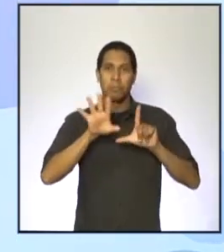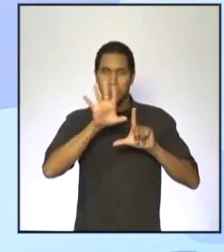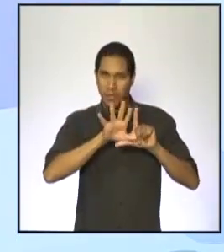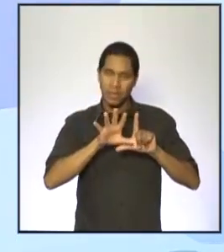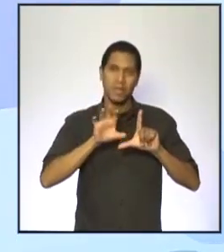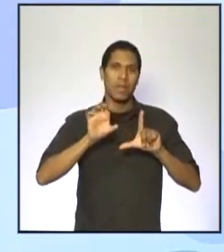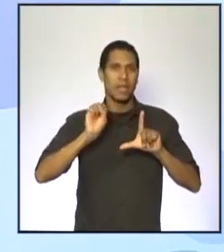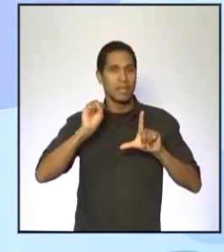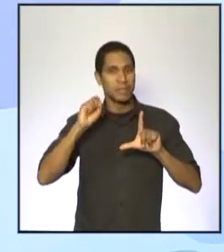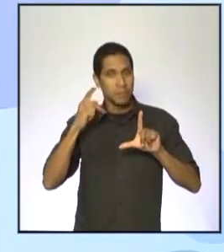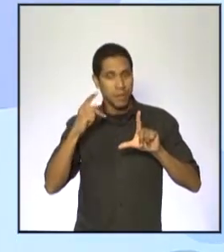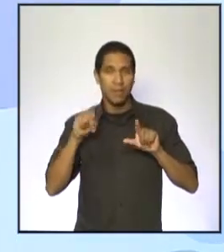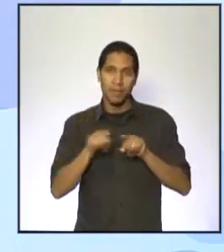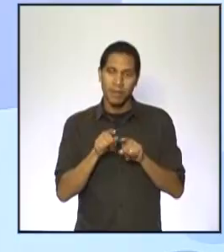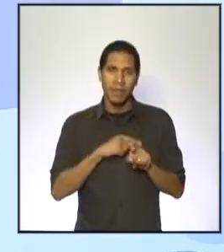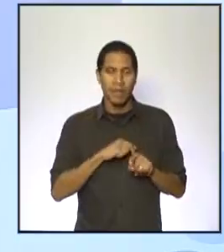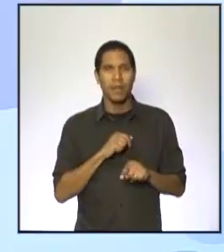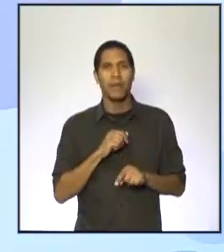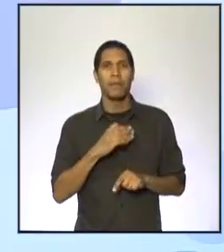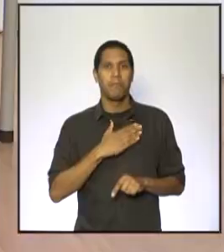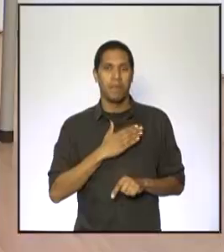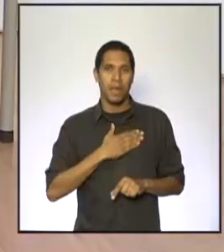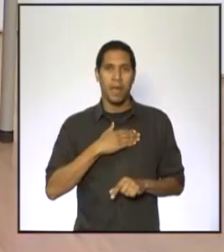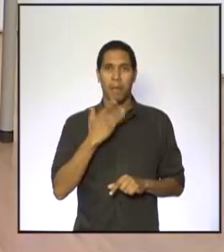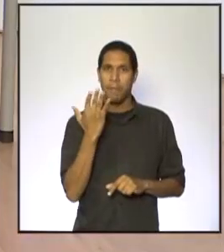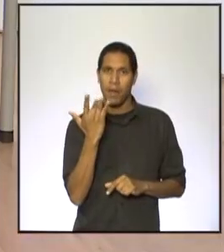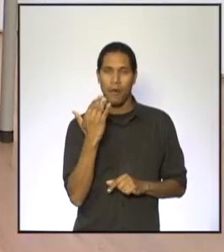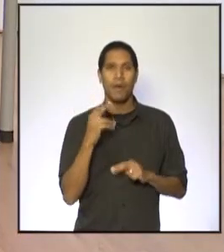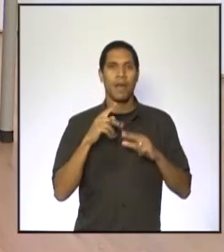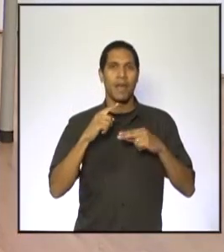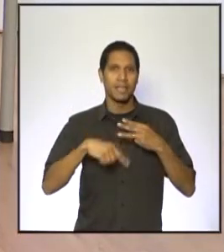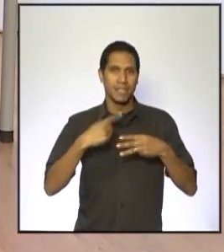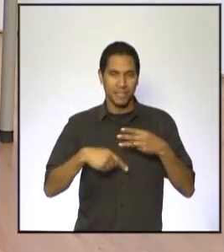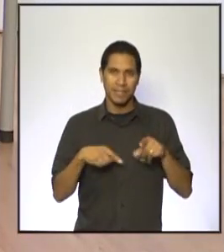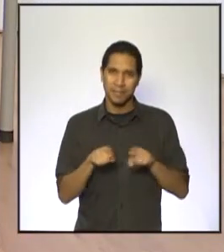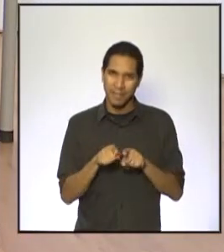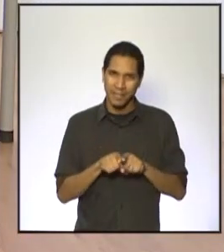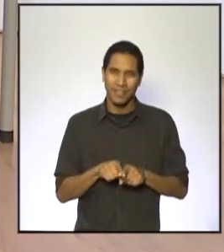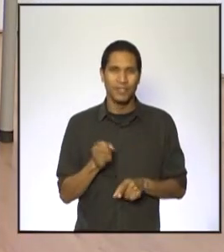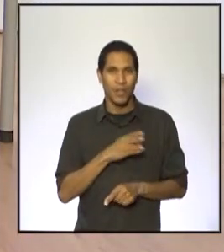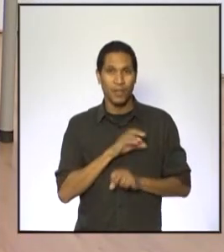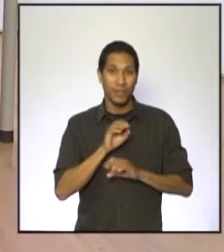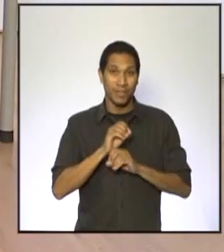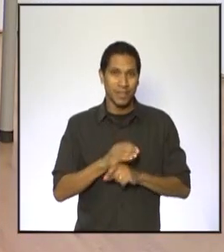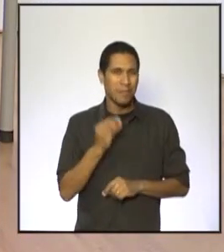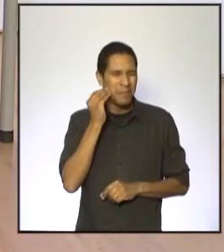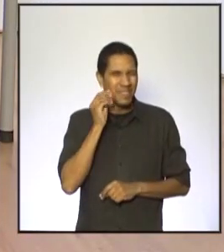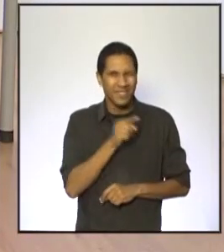postar Minha Mão Recicla e Nova Educação. Um grande beijo para vocês.